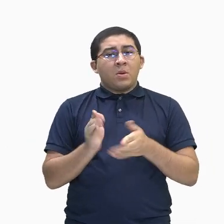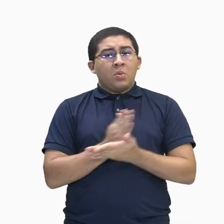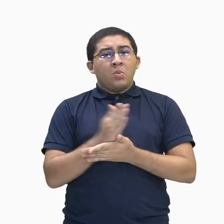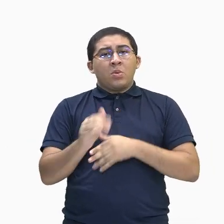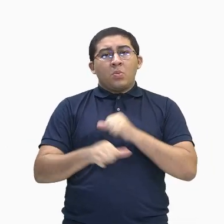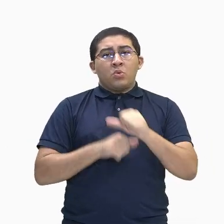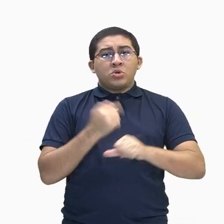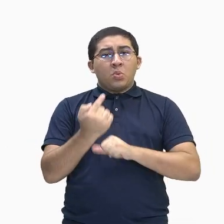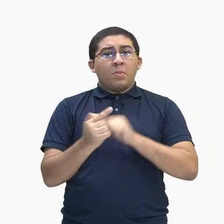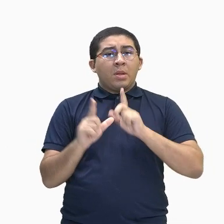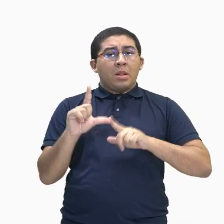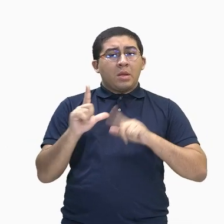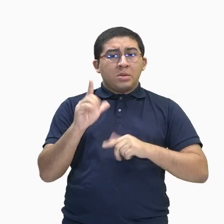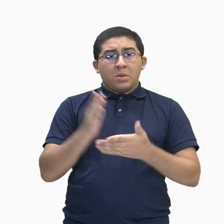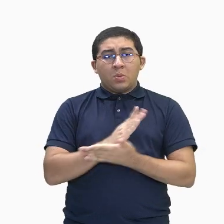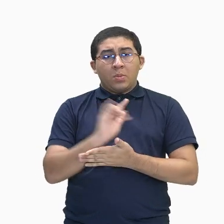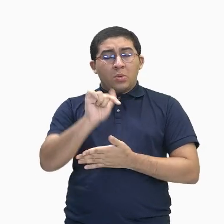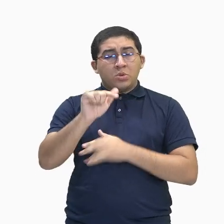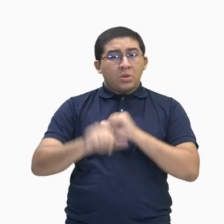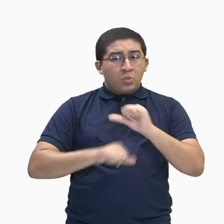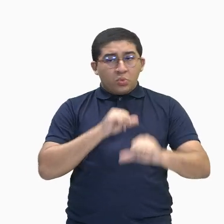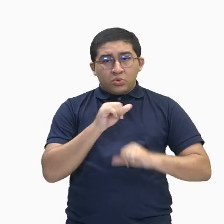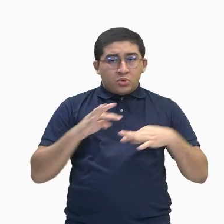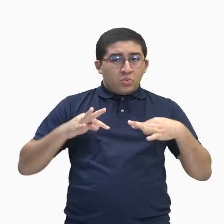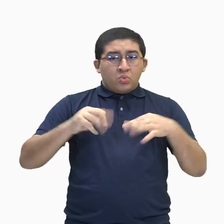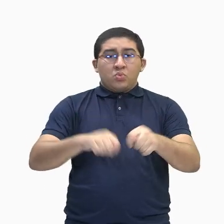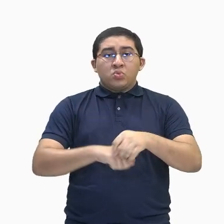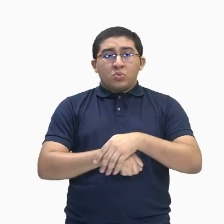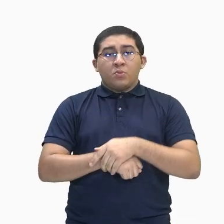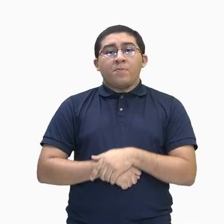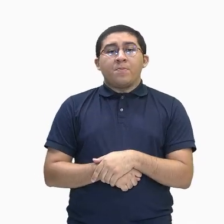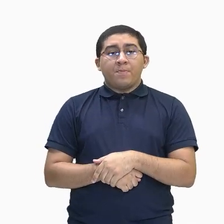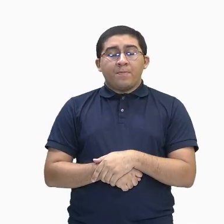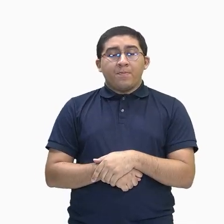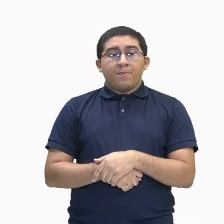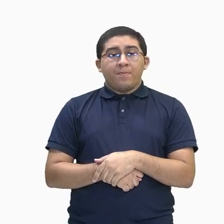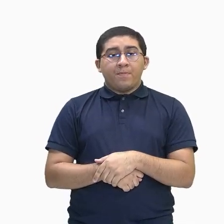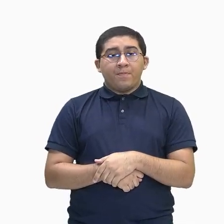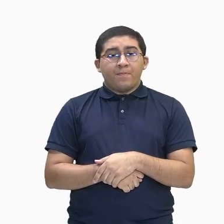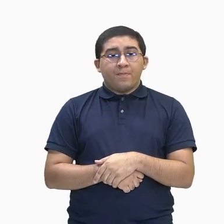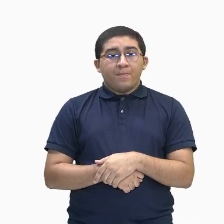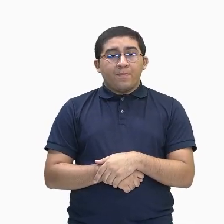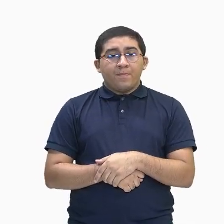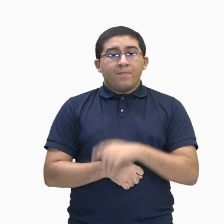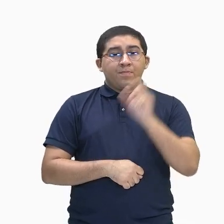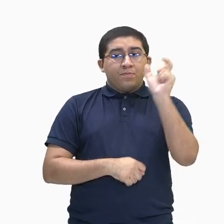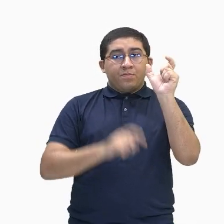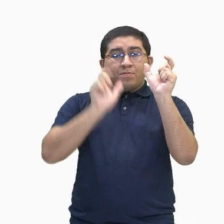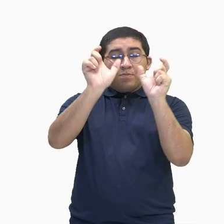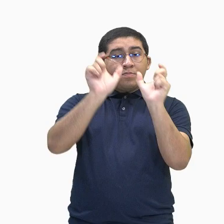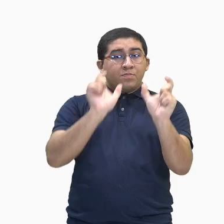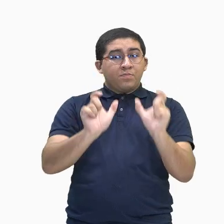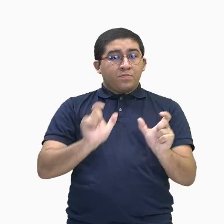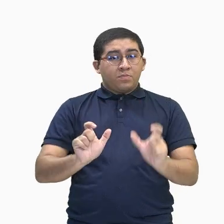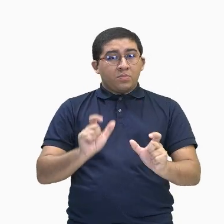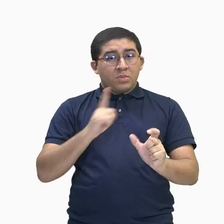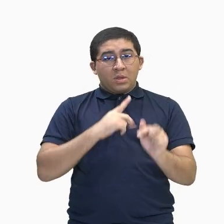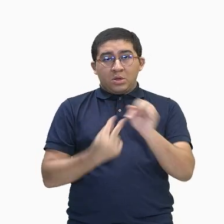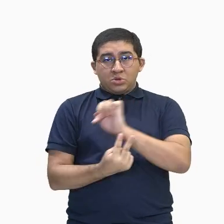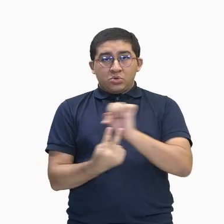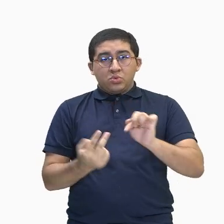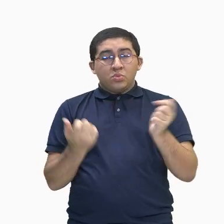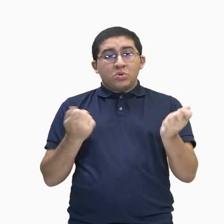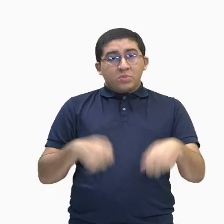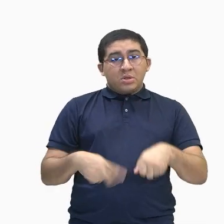às vezes muda tudo, como to be, né? Então, to see é só, o to be é was e were, tem essas duas conjugações